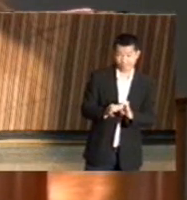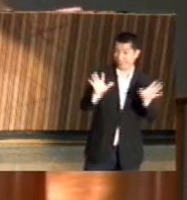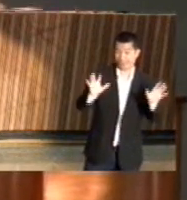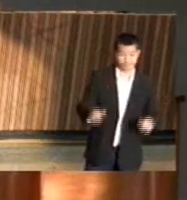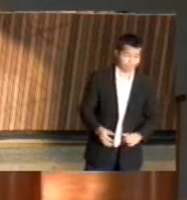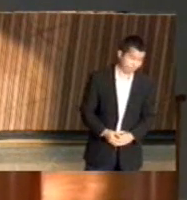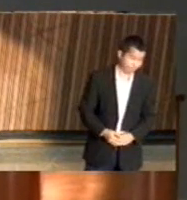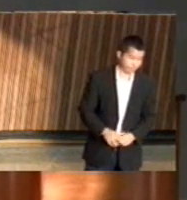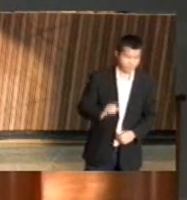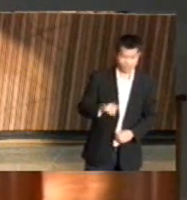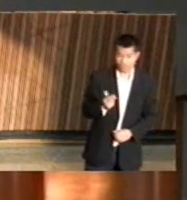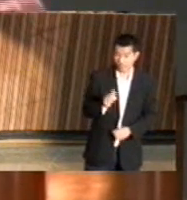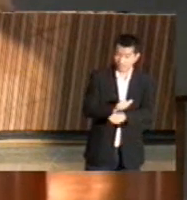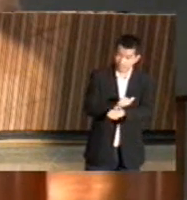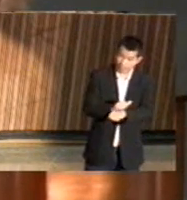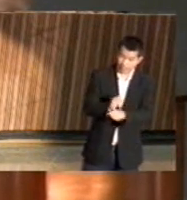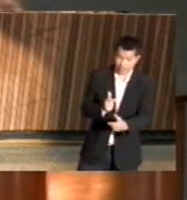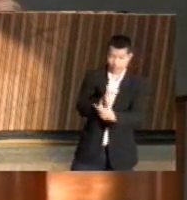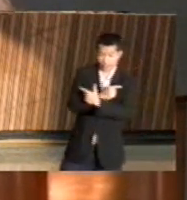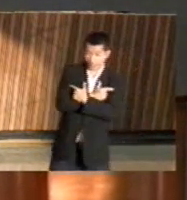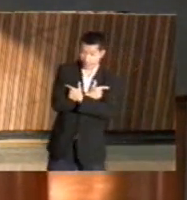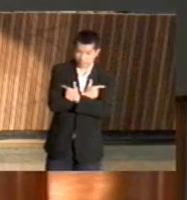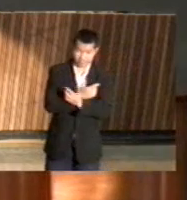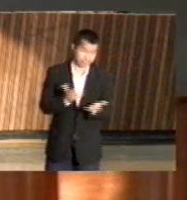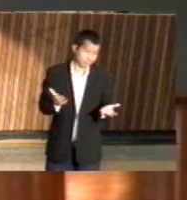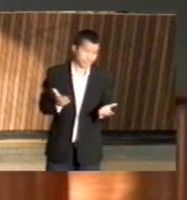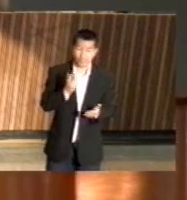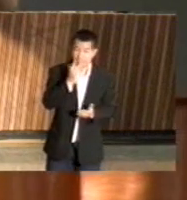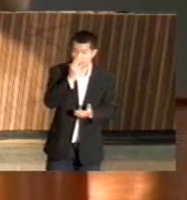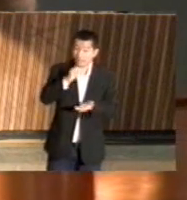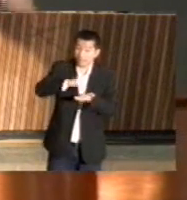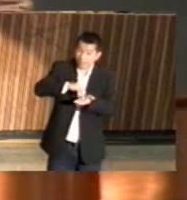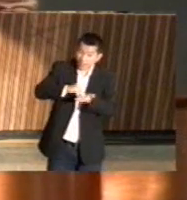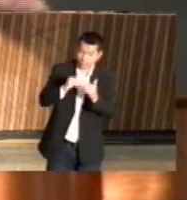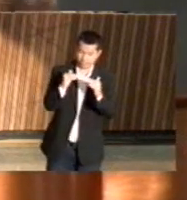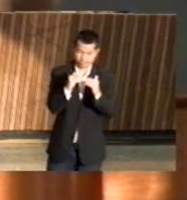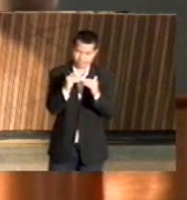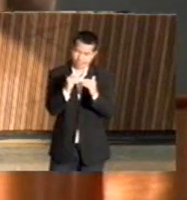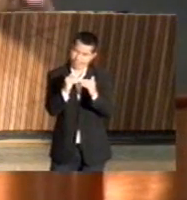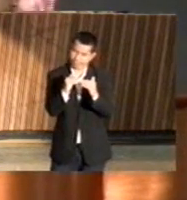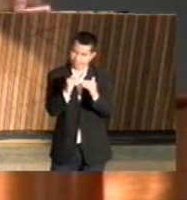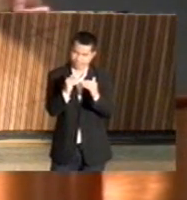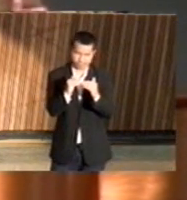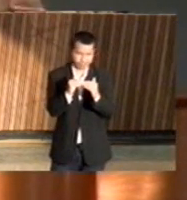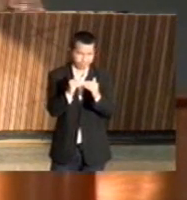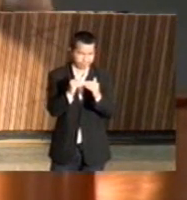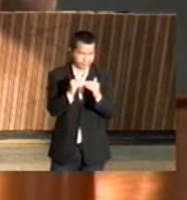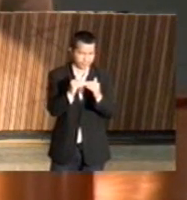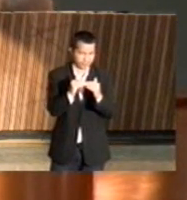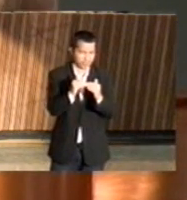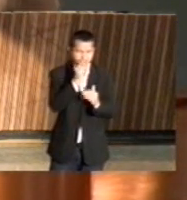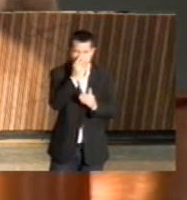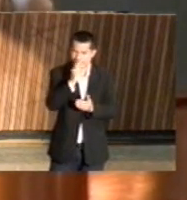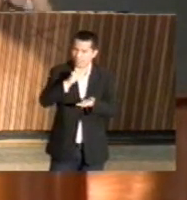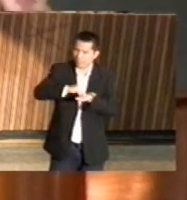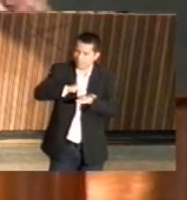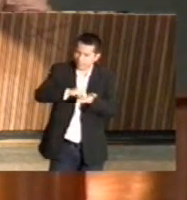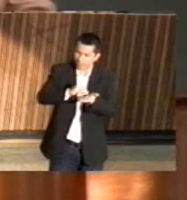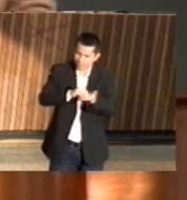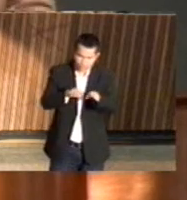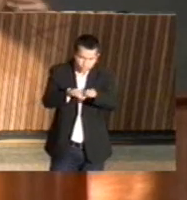terra, que não podiam entender como irmãos podiam estar brigando por pasto para as